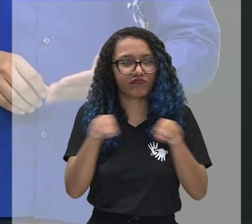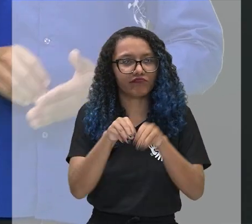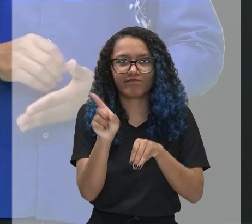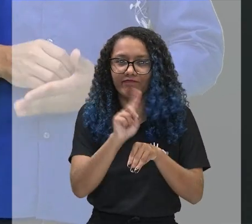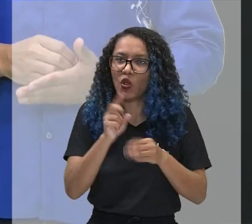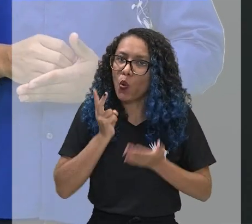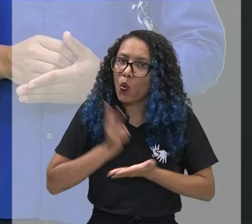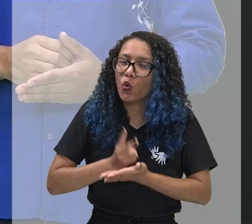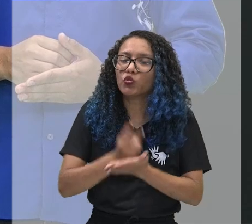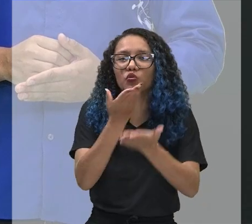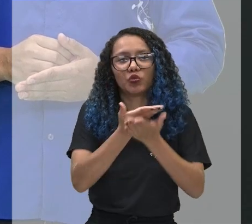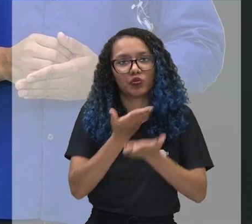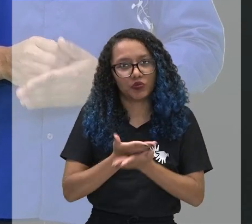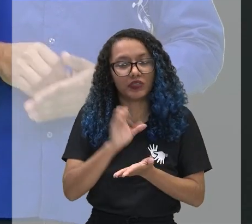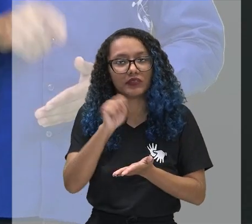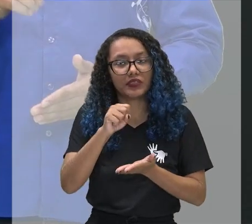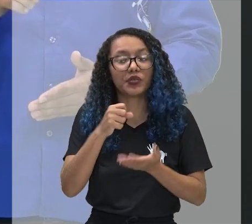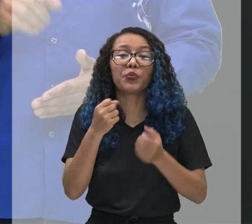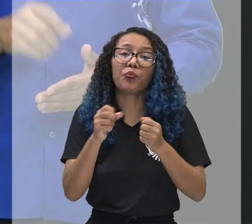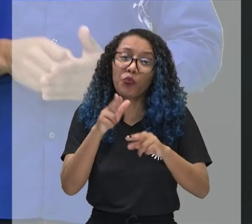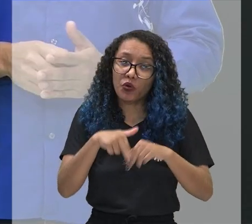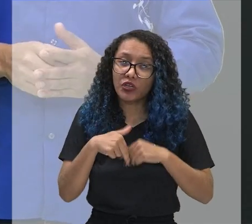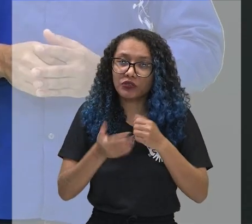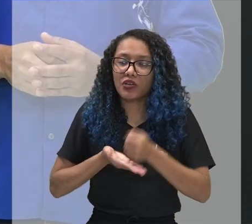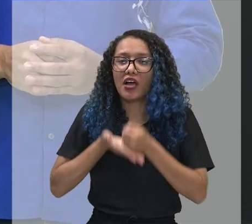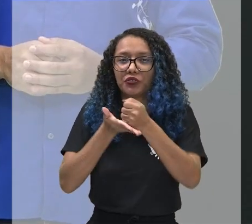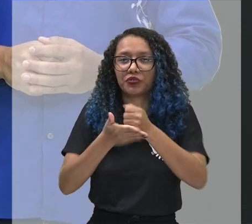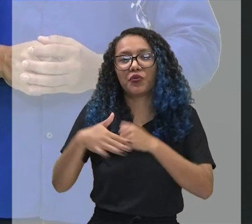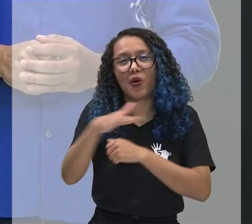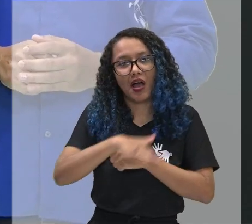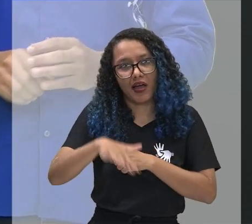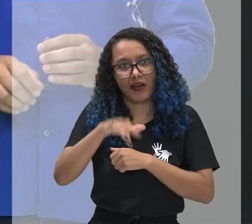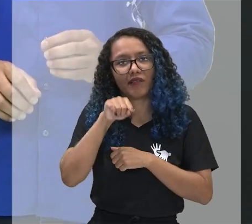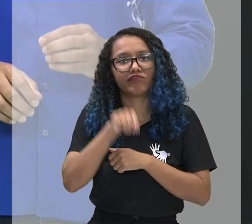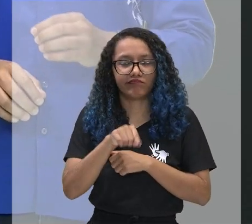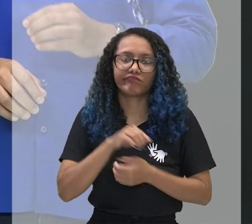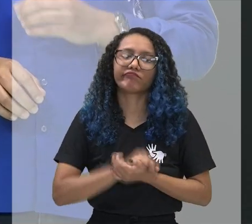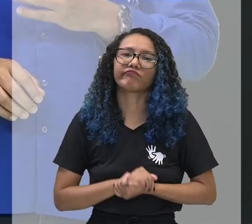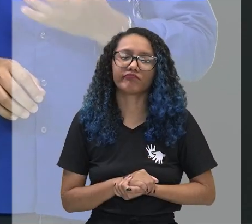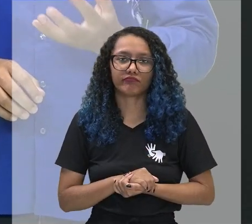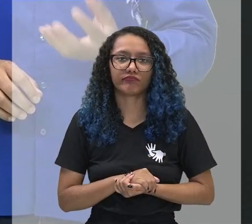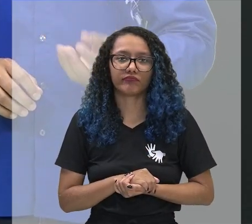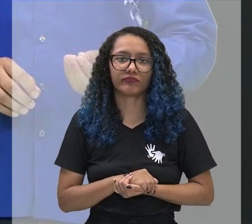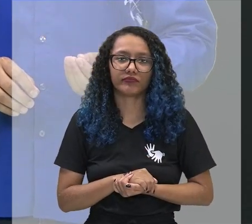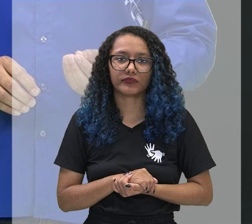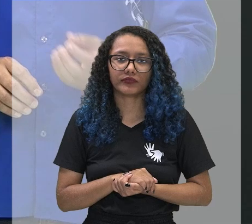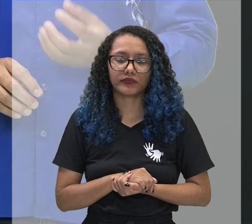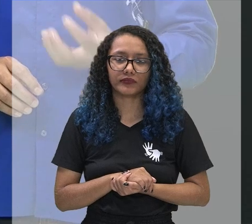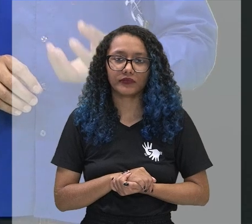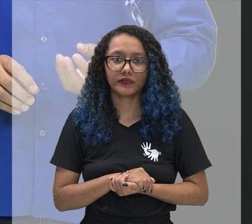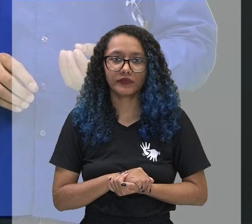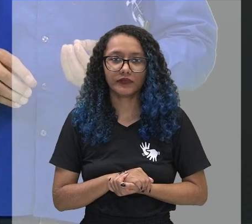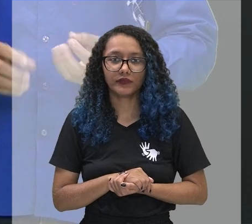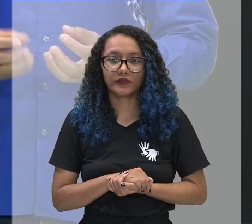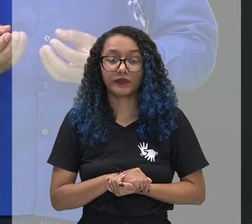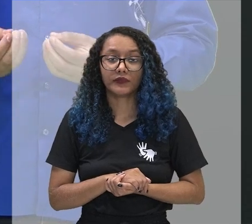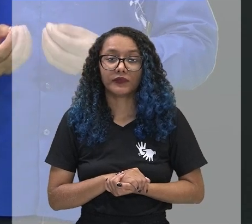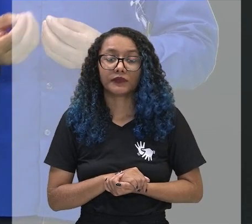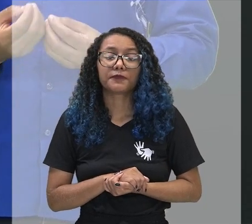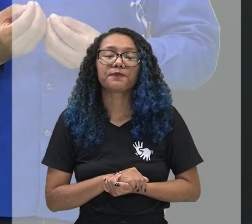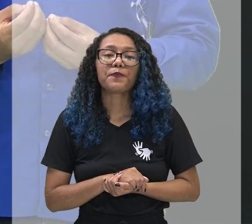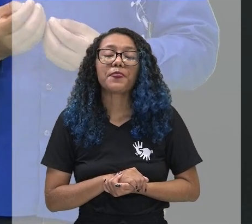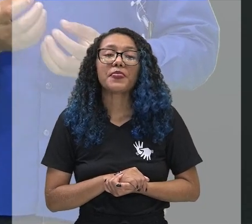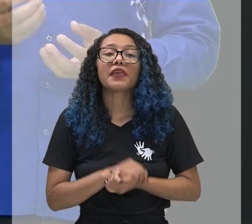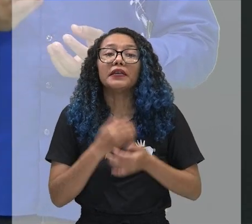tendo com isso importantes contribuições a essa área do conhecimento. E a gente sabe que a eletricidade, né, ela